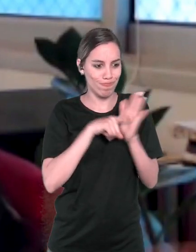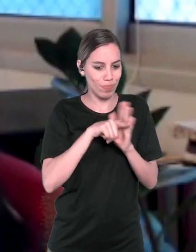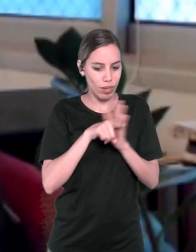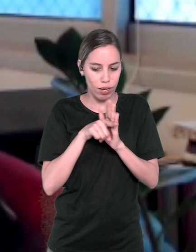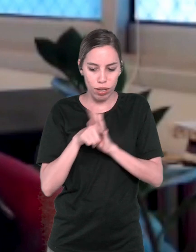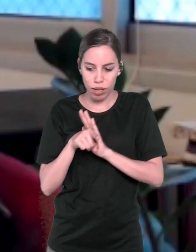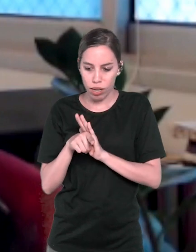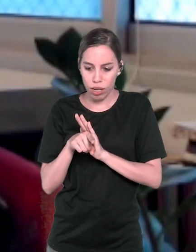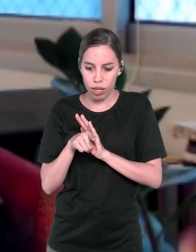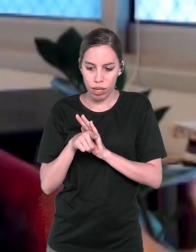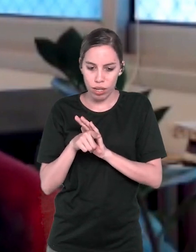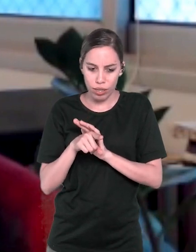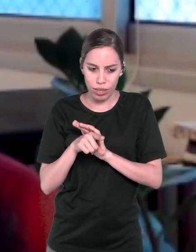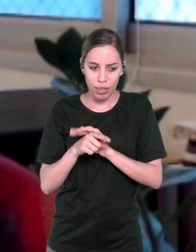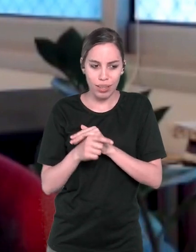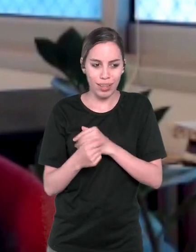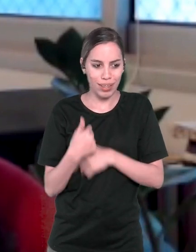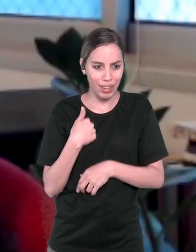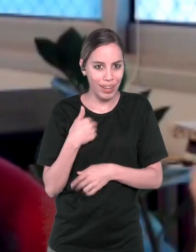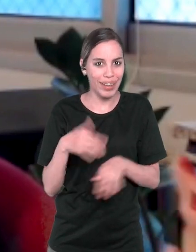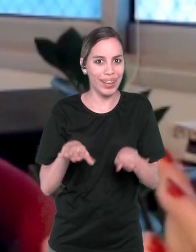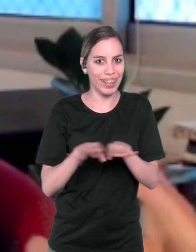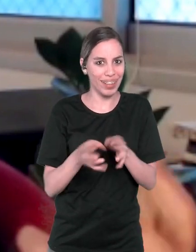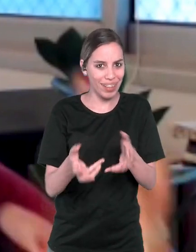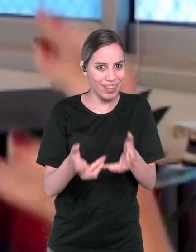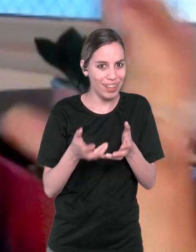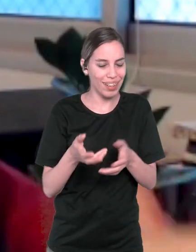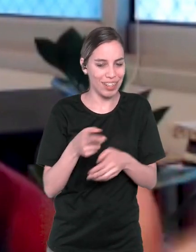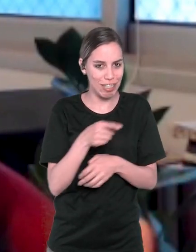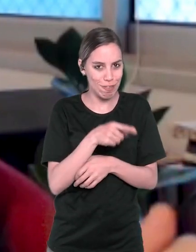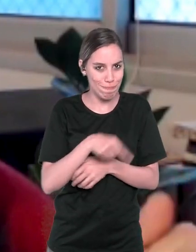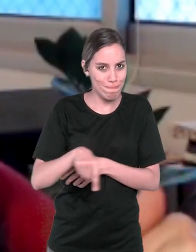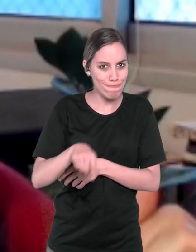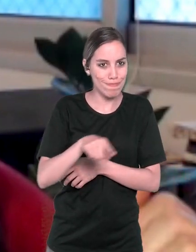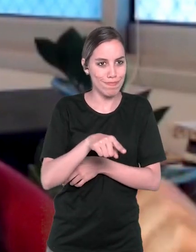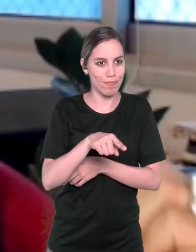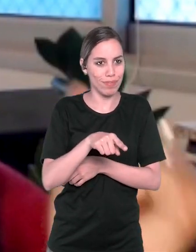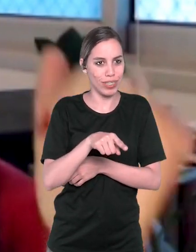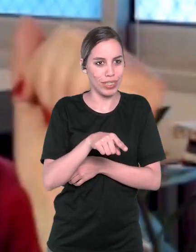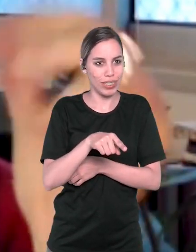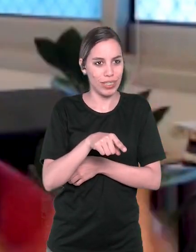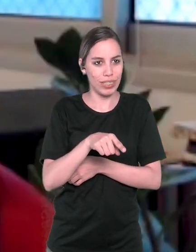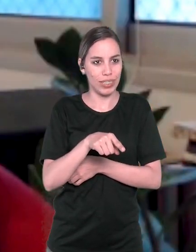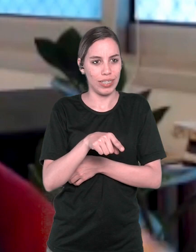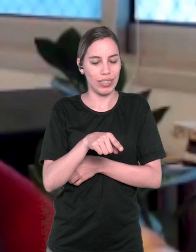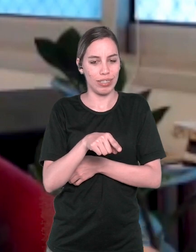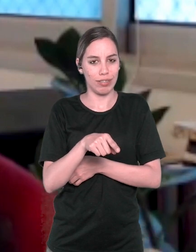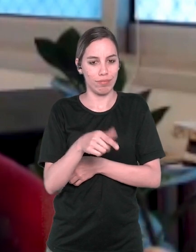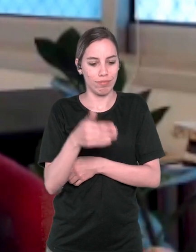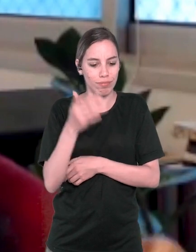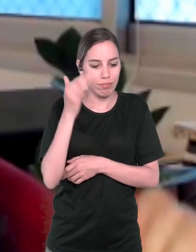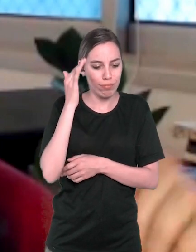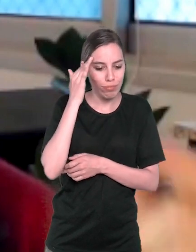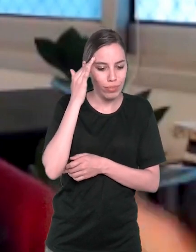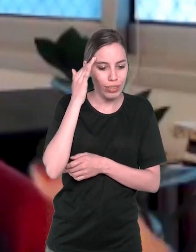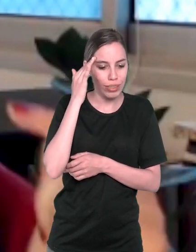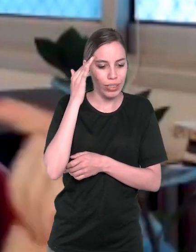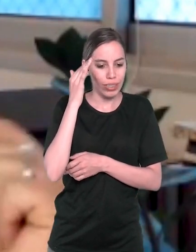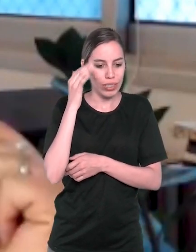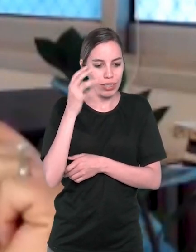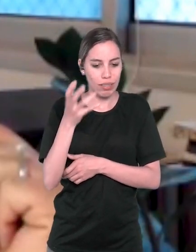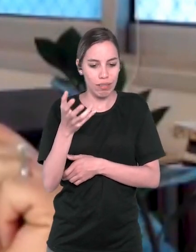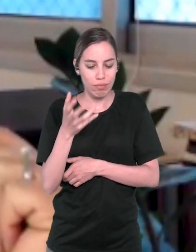entrar também nessa esfera mais ética, né, mais ecológica, de ficar